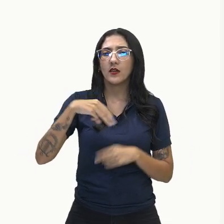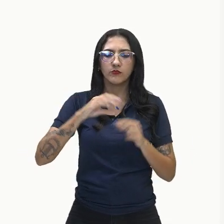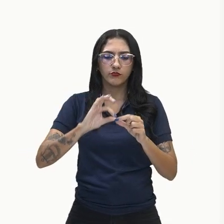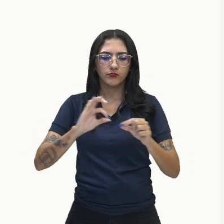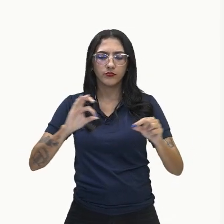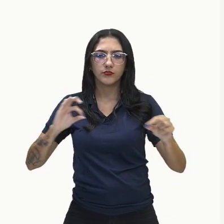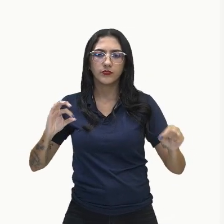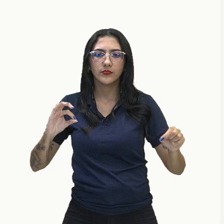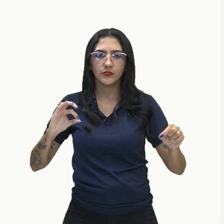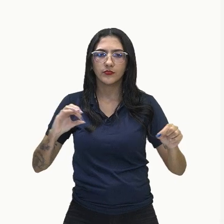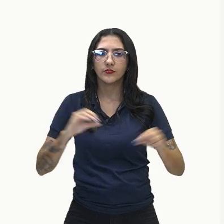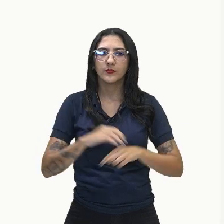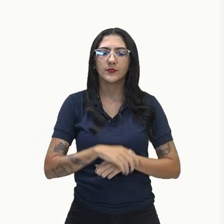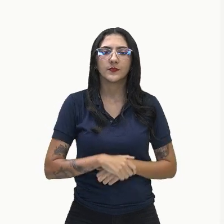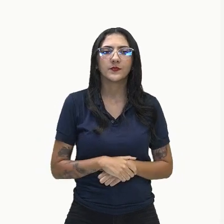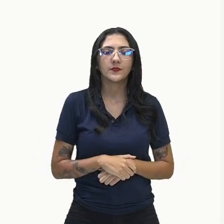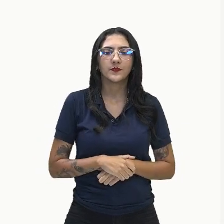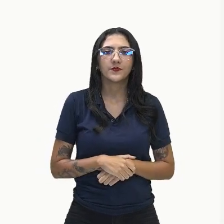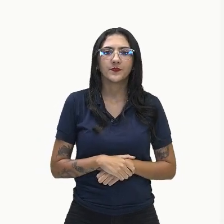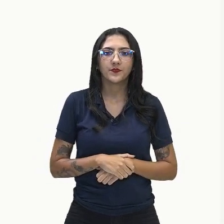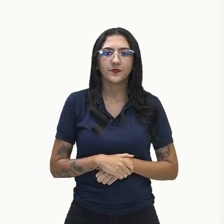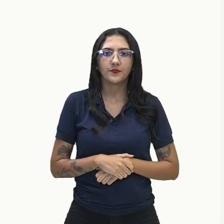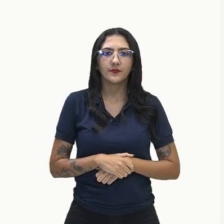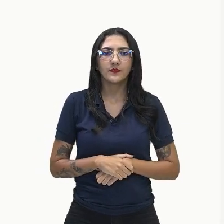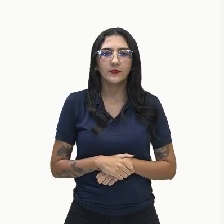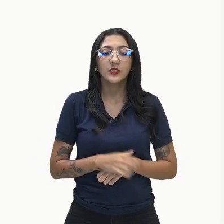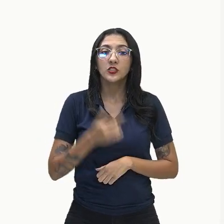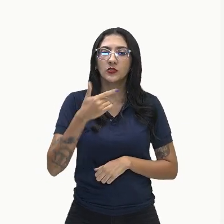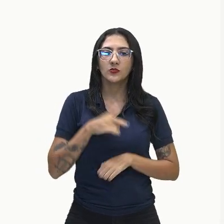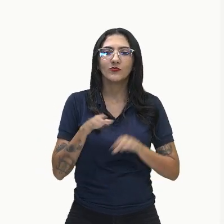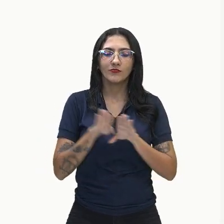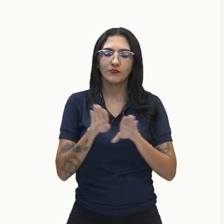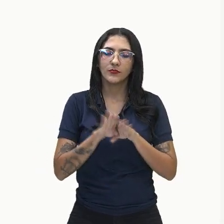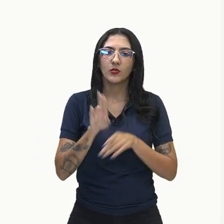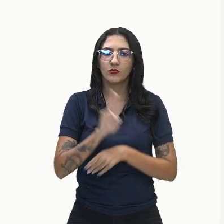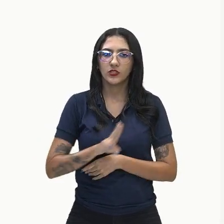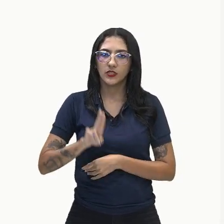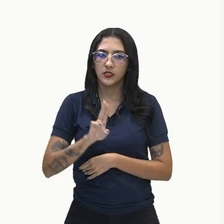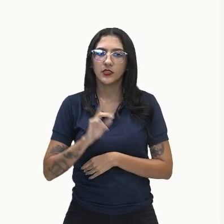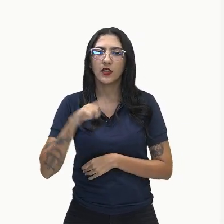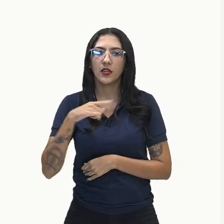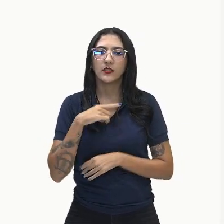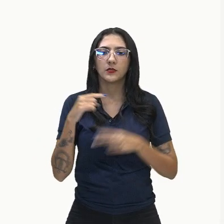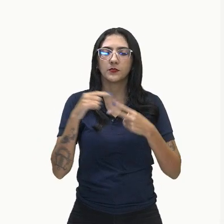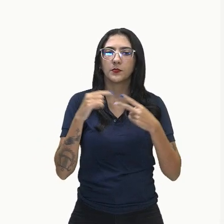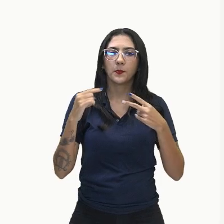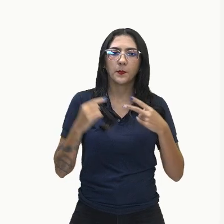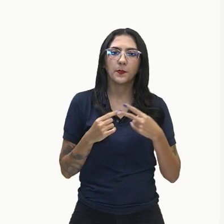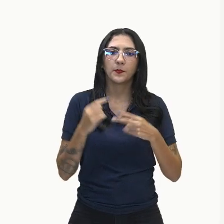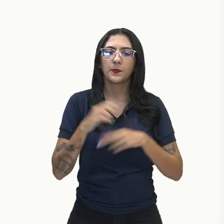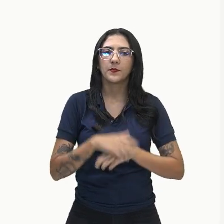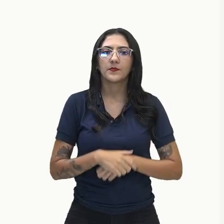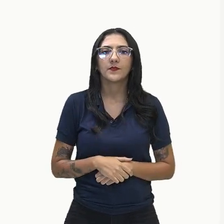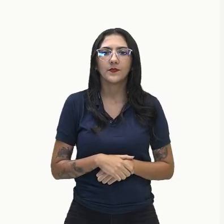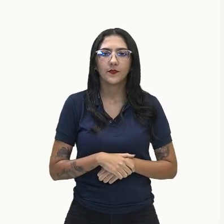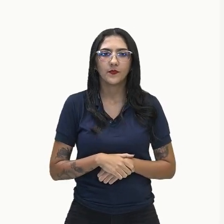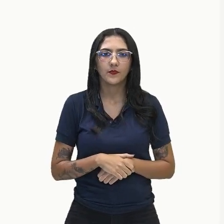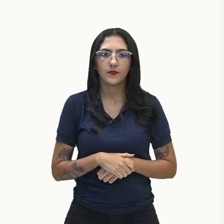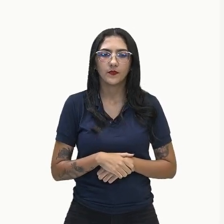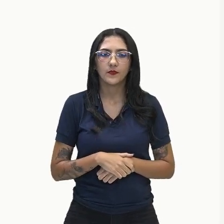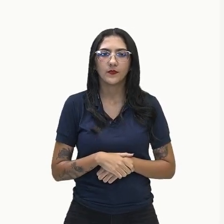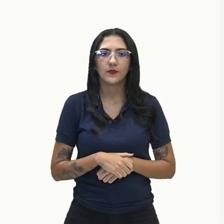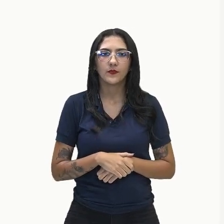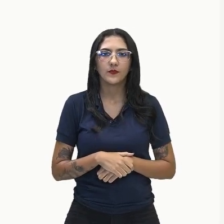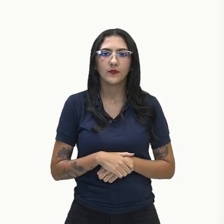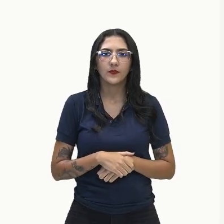diagonal que cruza o terreno, hein? De novo, pessoal, vamos utilizar o Teorema de Pitágoras, tá bom? Bora lembrar, ó, que se esse lado aqui,